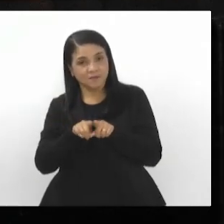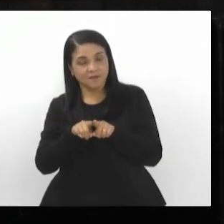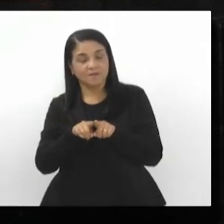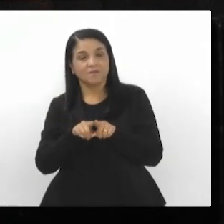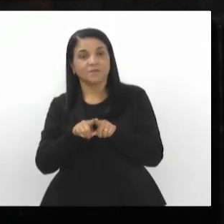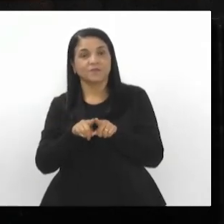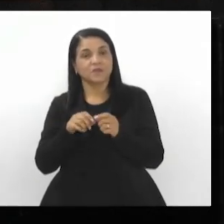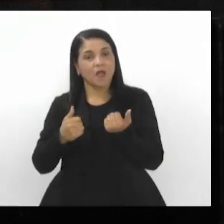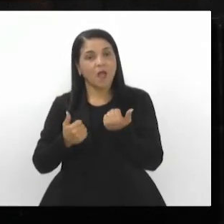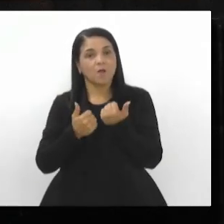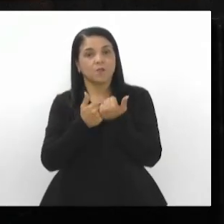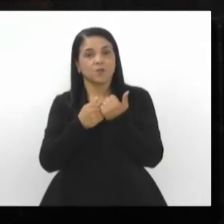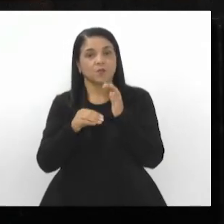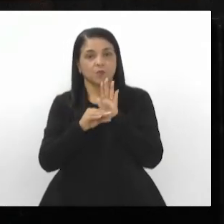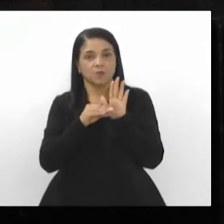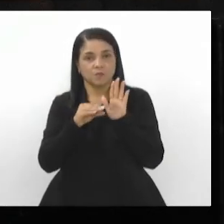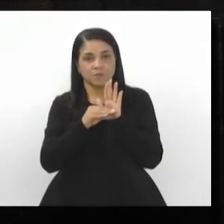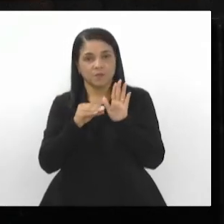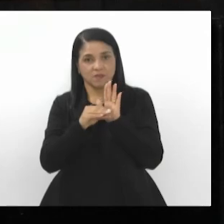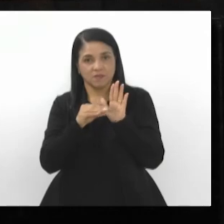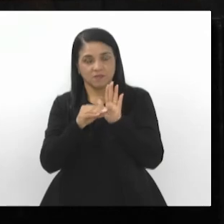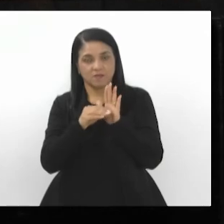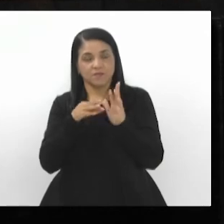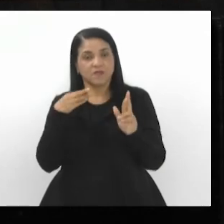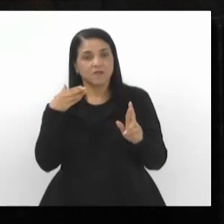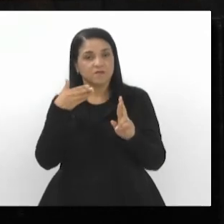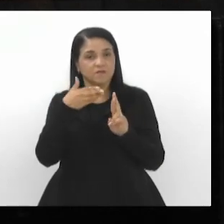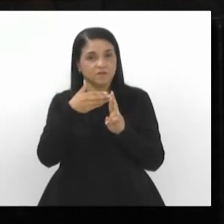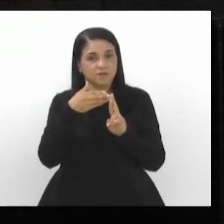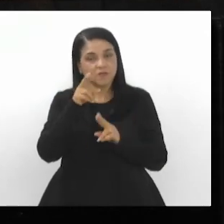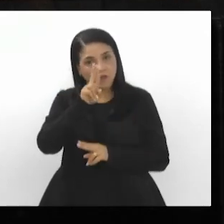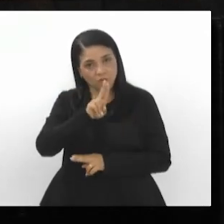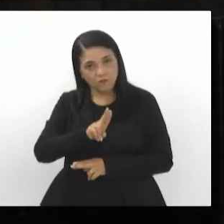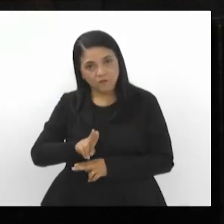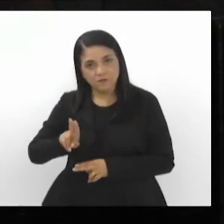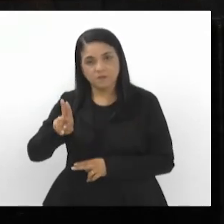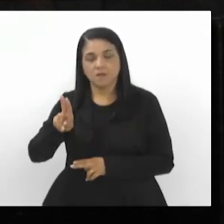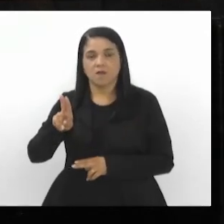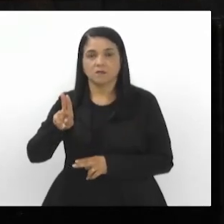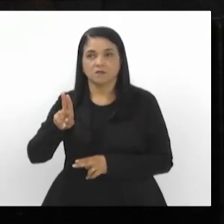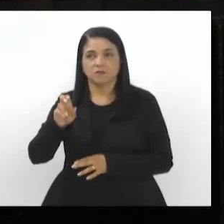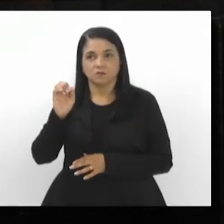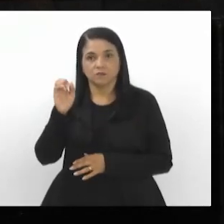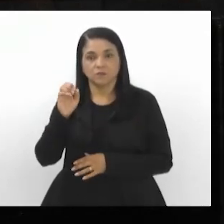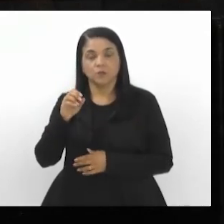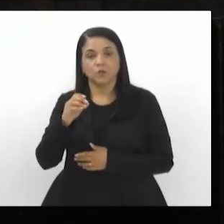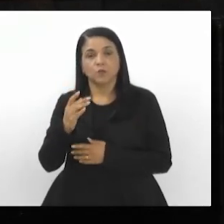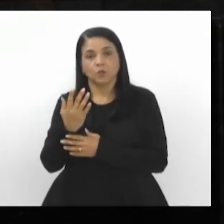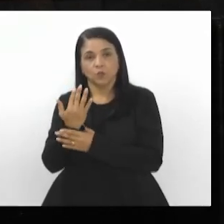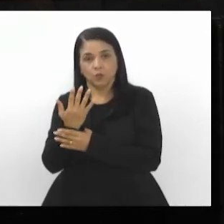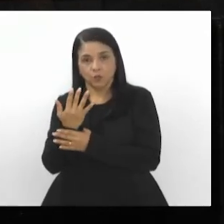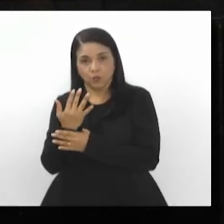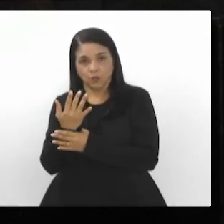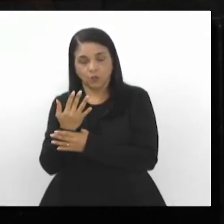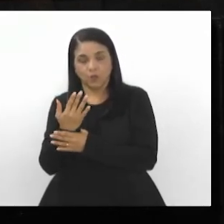emendas que dizem respeito às nossas universidades, o ERJ e o ENF,